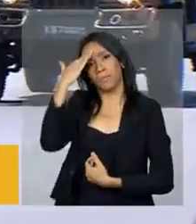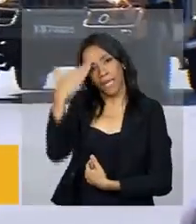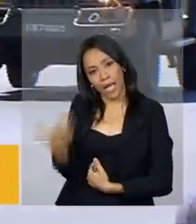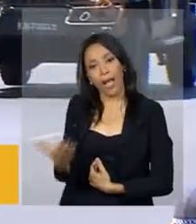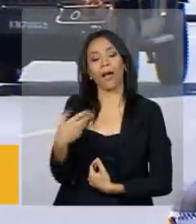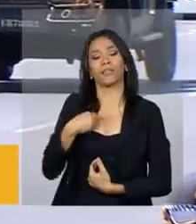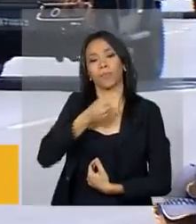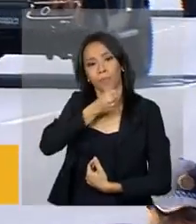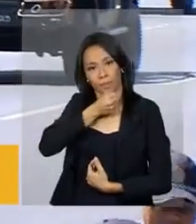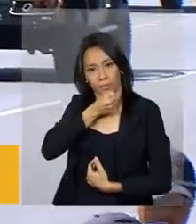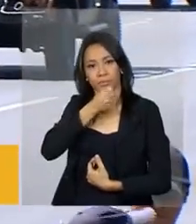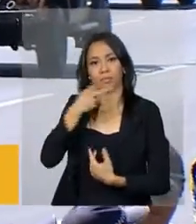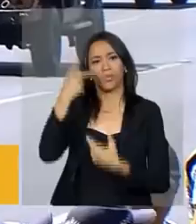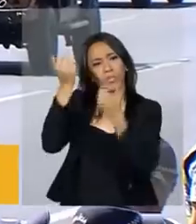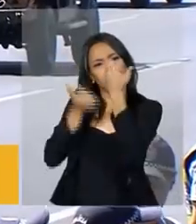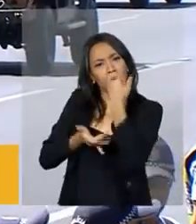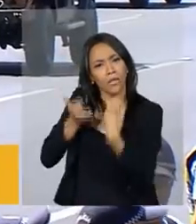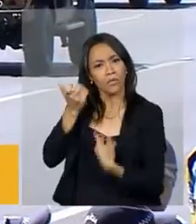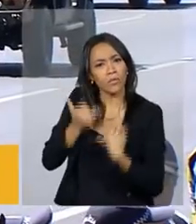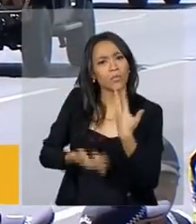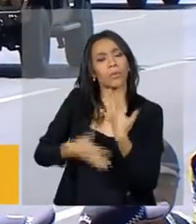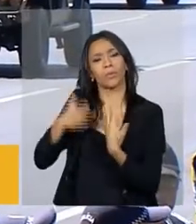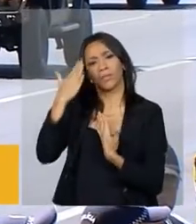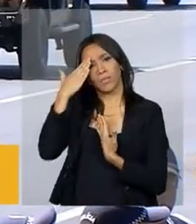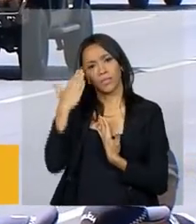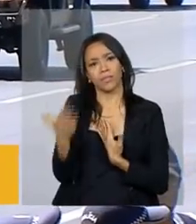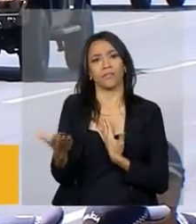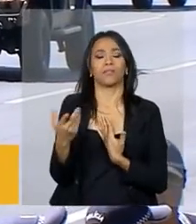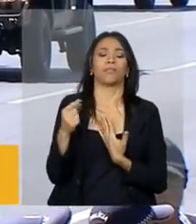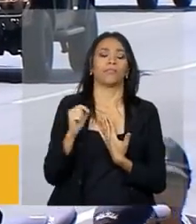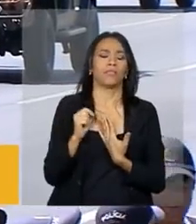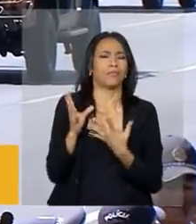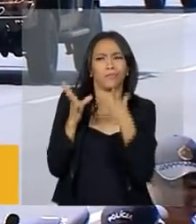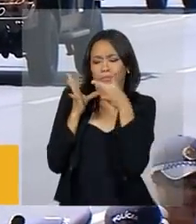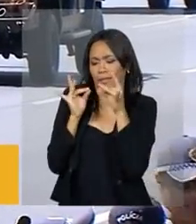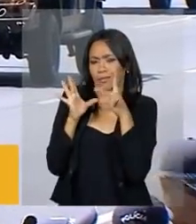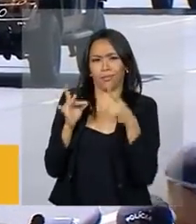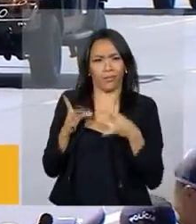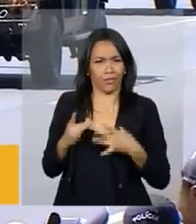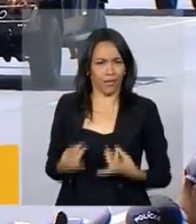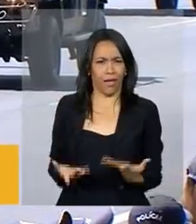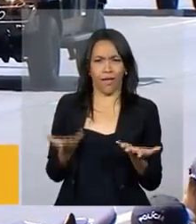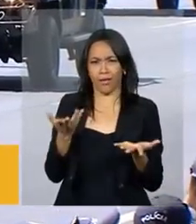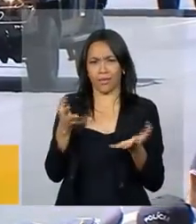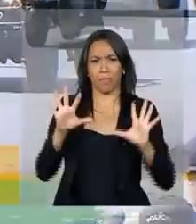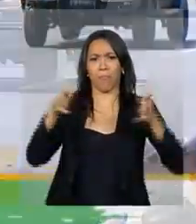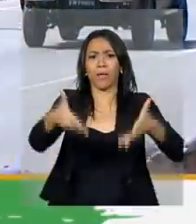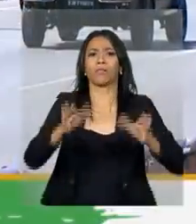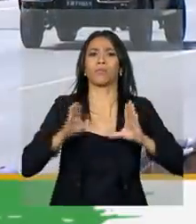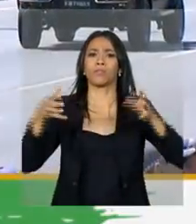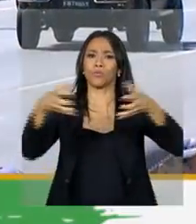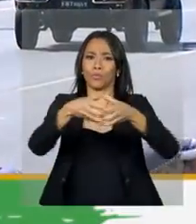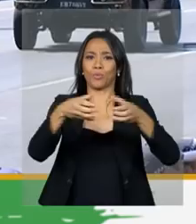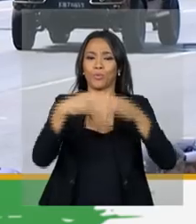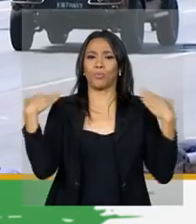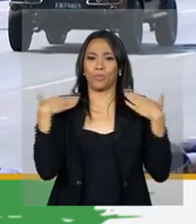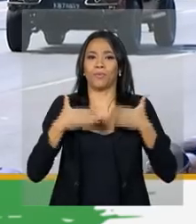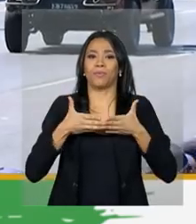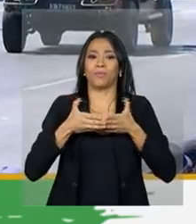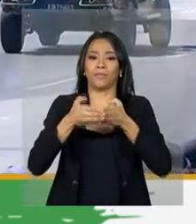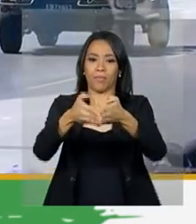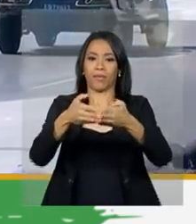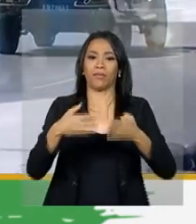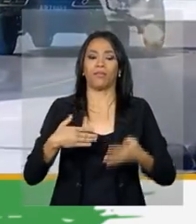sua presença, suas explicações e dar tantos detalhes, né, da participação da Marinha nesse desfile. Eu que agradeço.